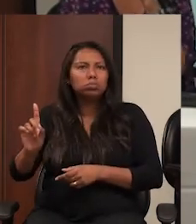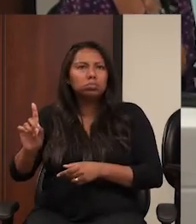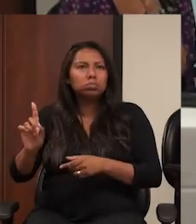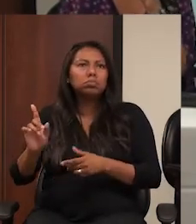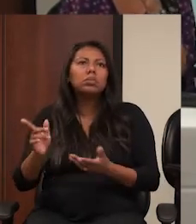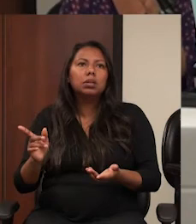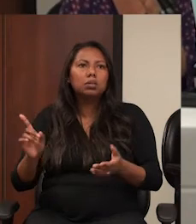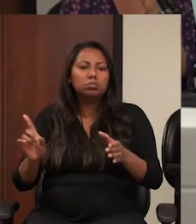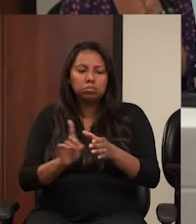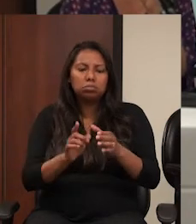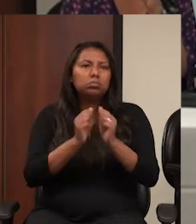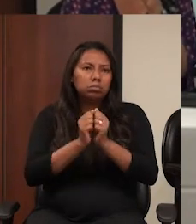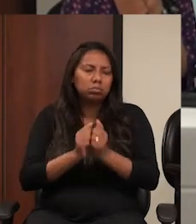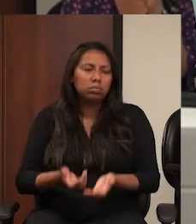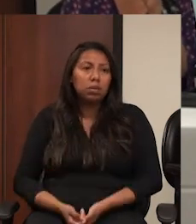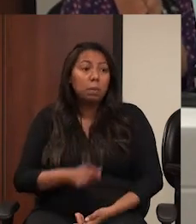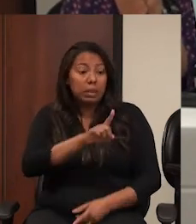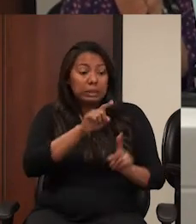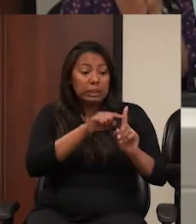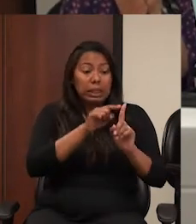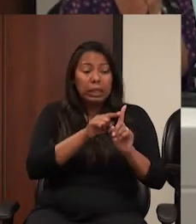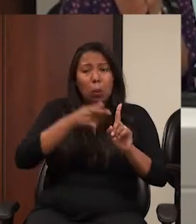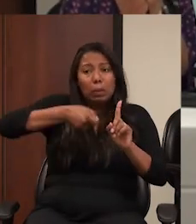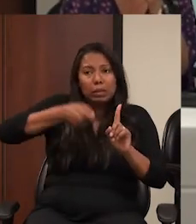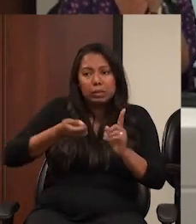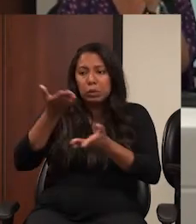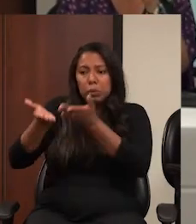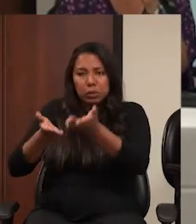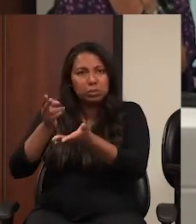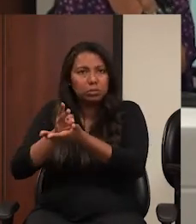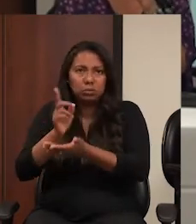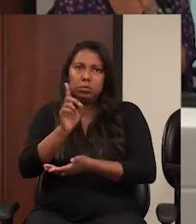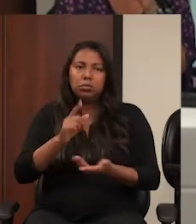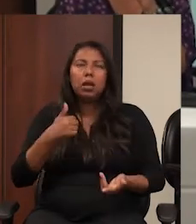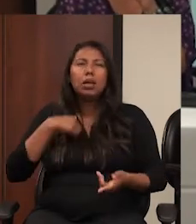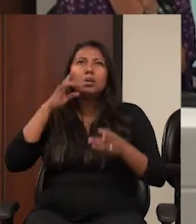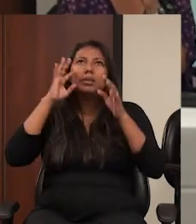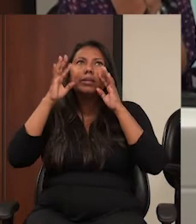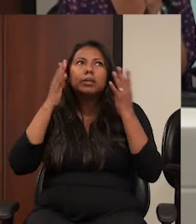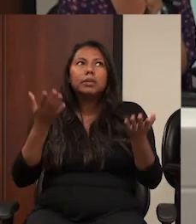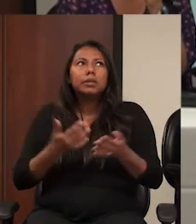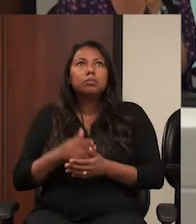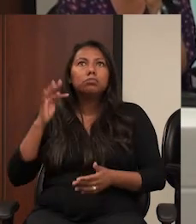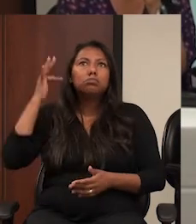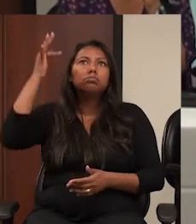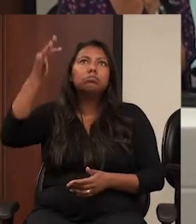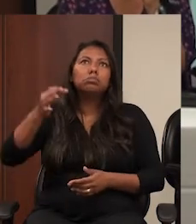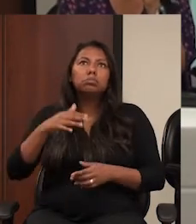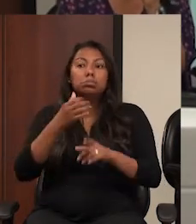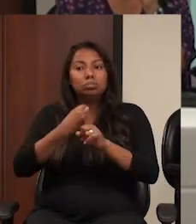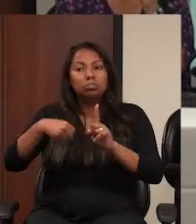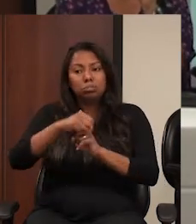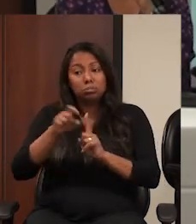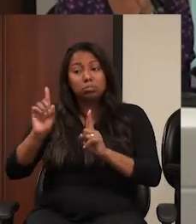Mas ele não tem obrigação de cuidar desse irmão. E o que eu imagino para o meu filho? Eu imagino uma sociedade que ele